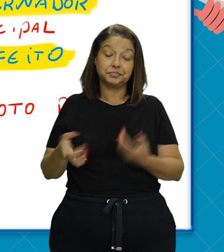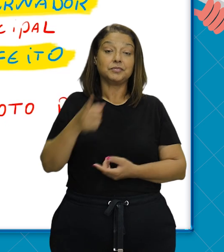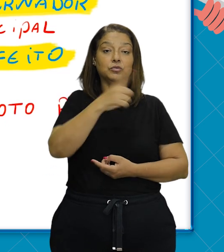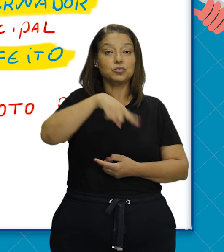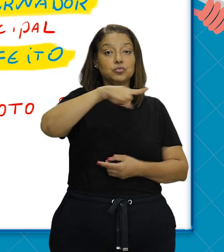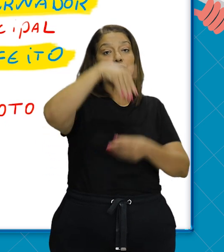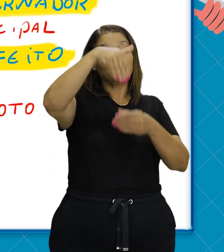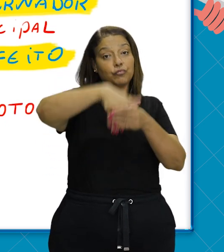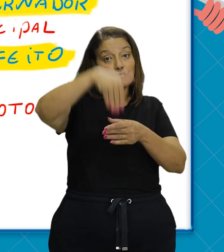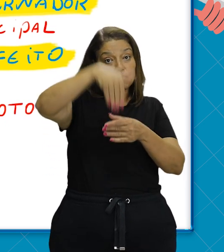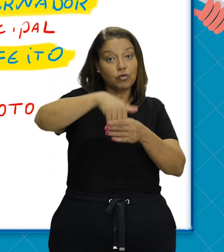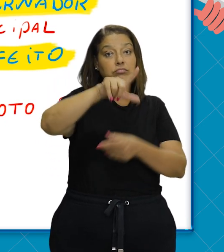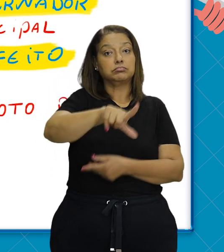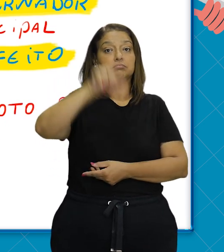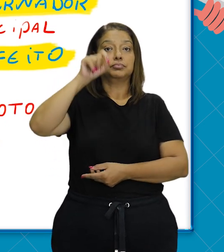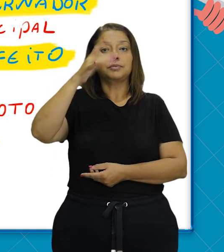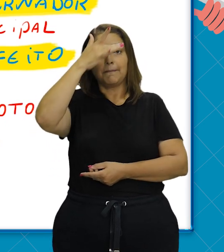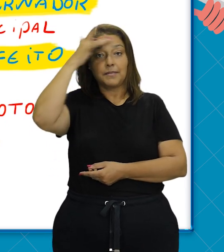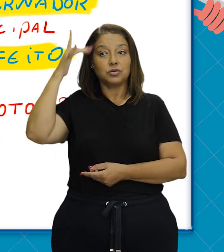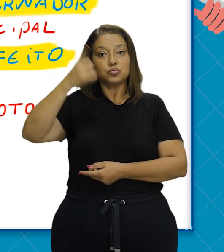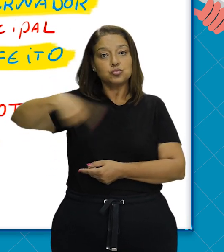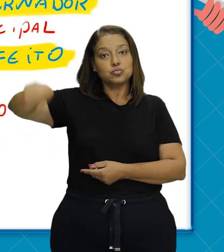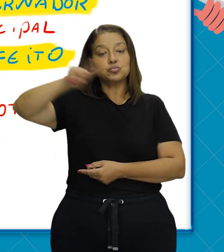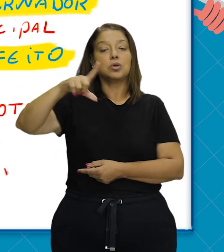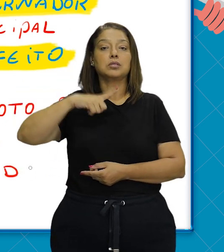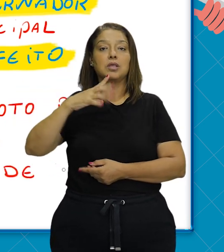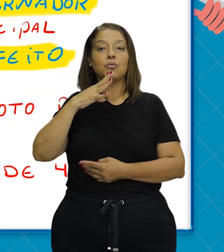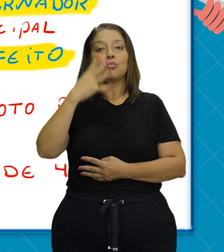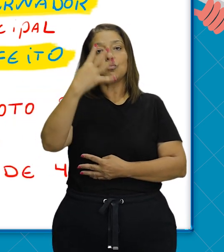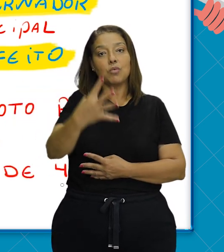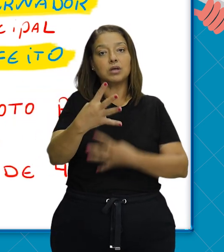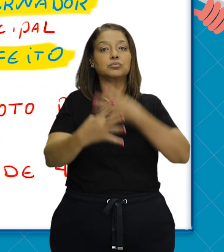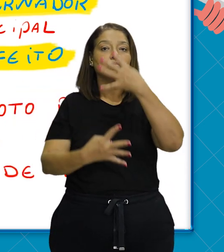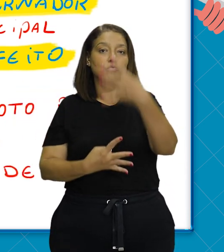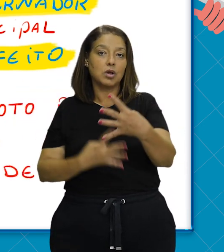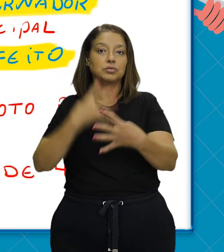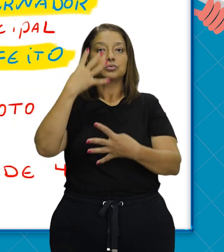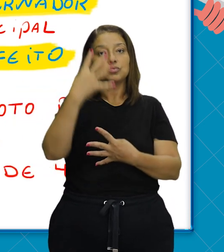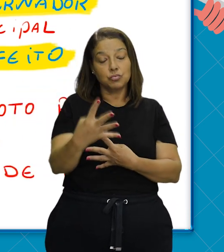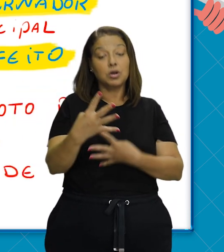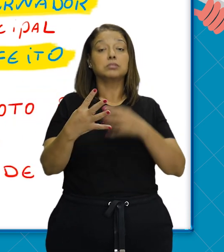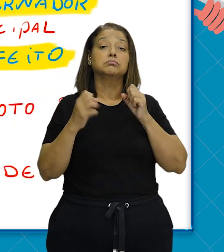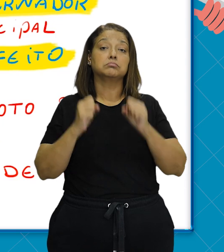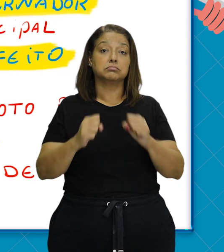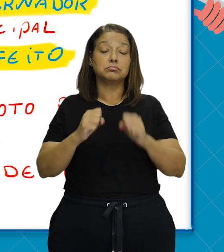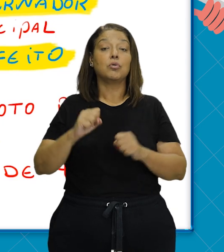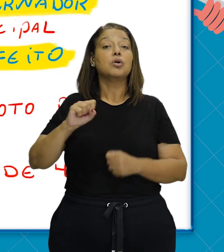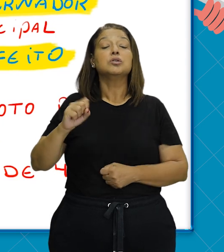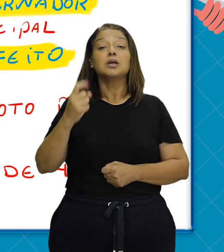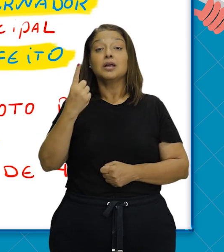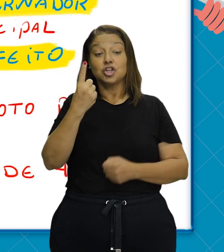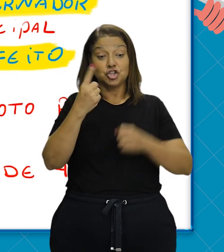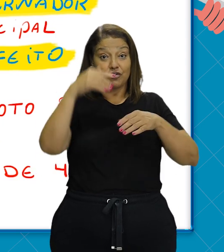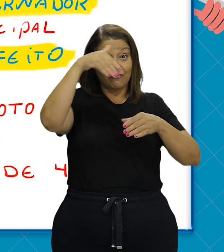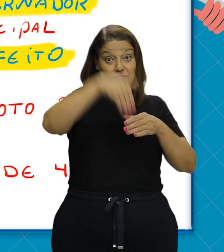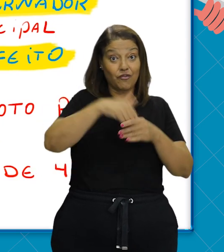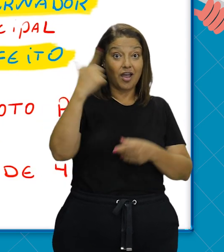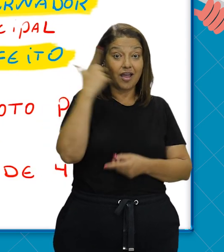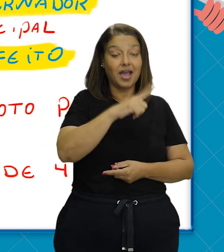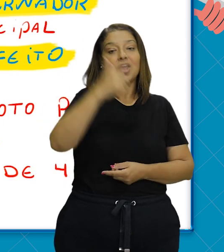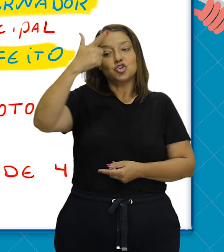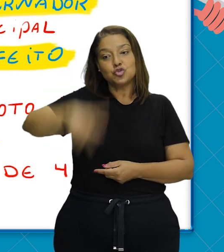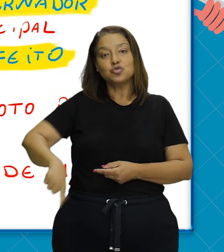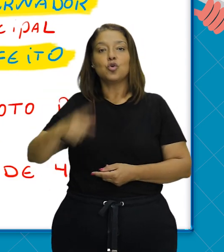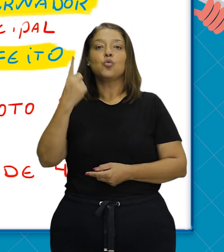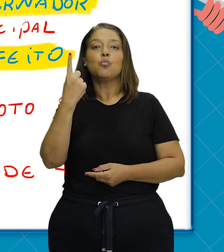eles eleitos através de votação direta que acontece de 4 em 4 anos, podendo se reeleger apenas uma vez. Tudo